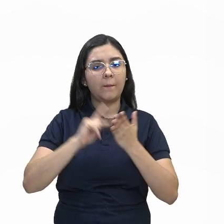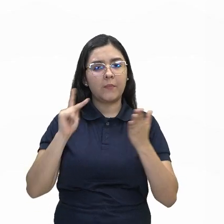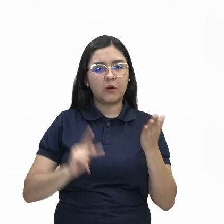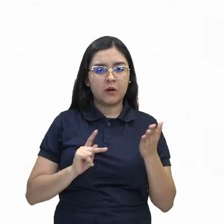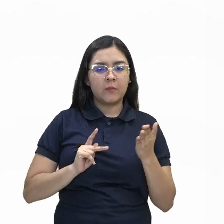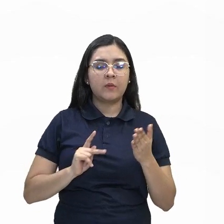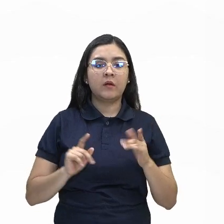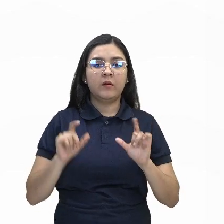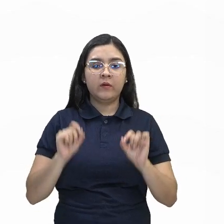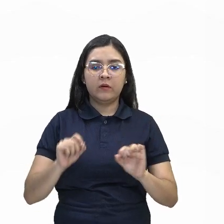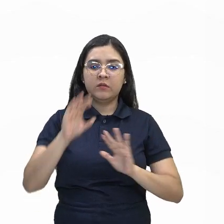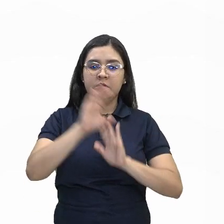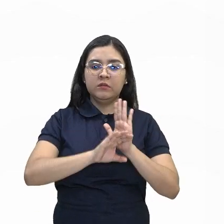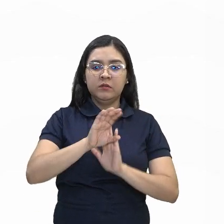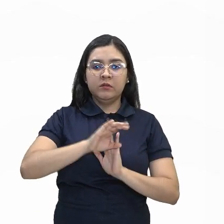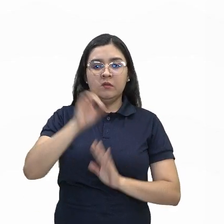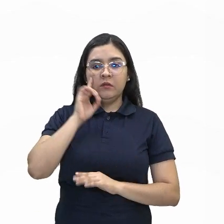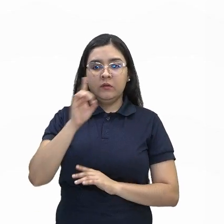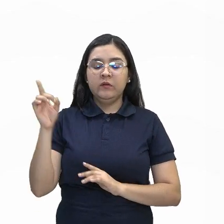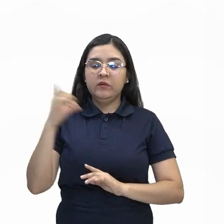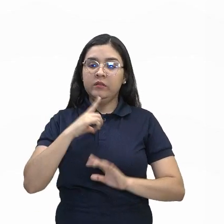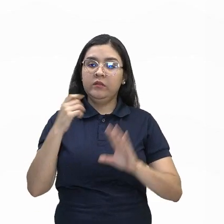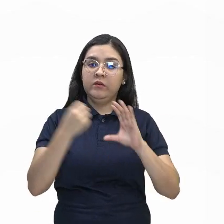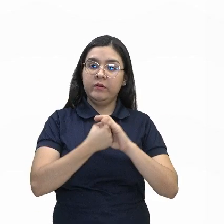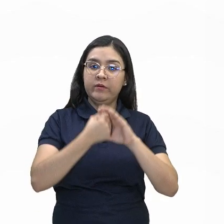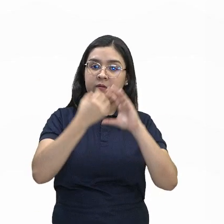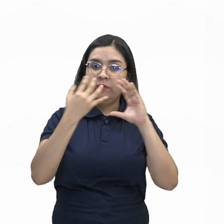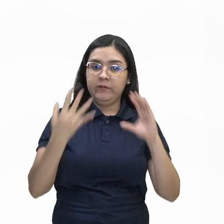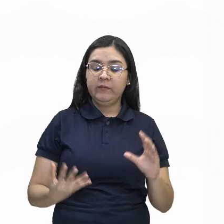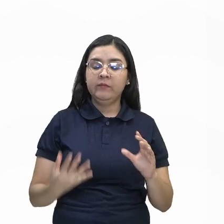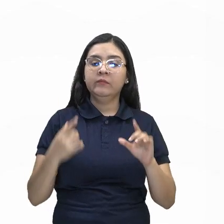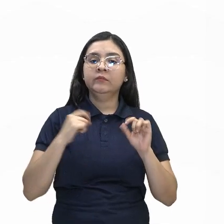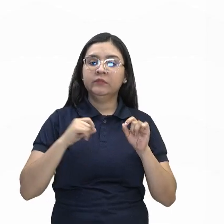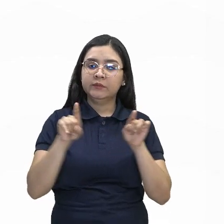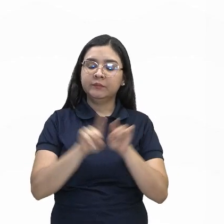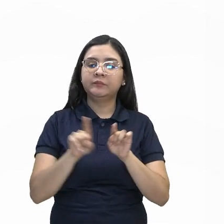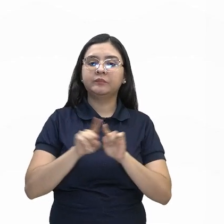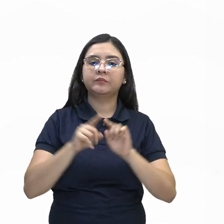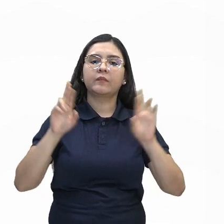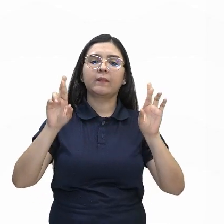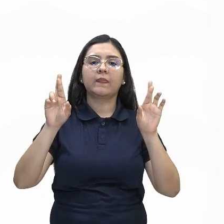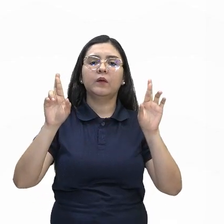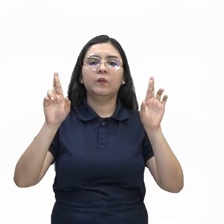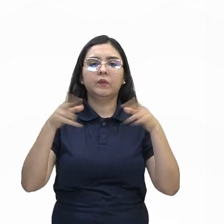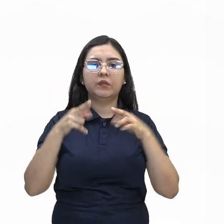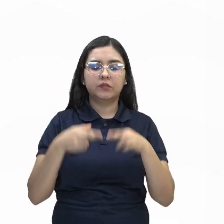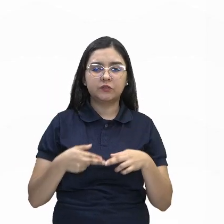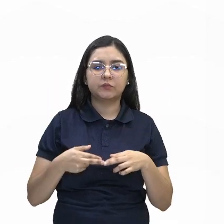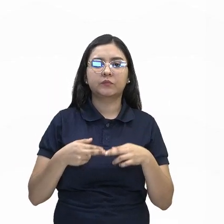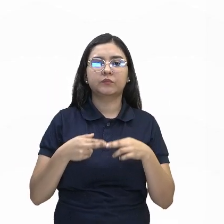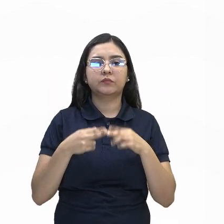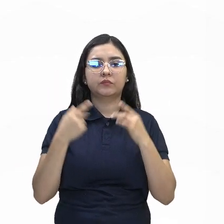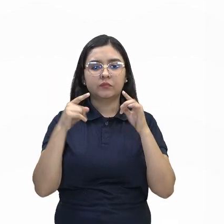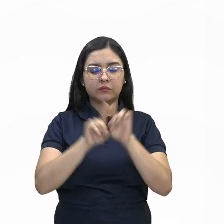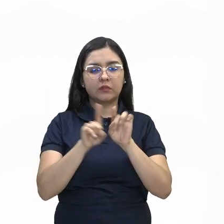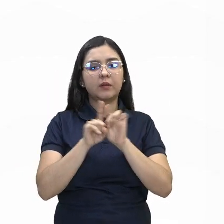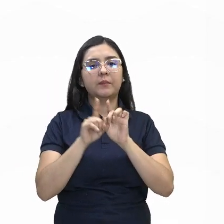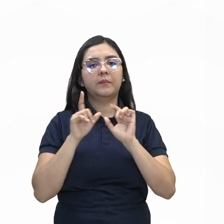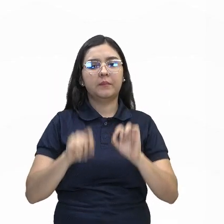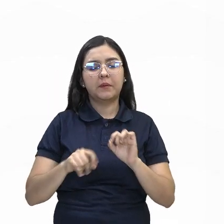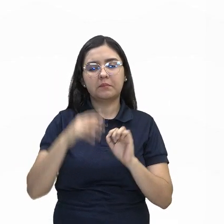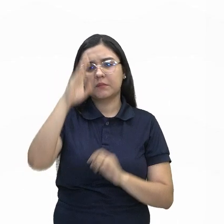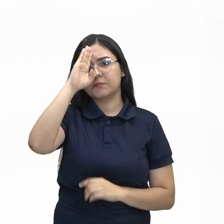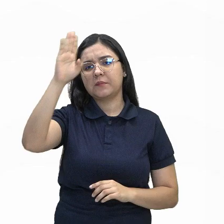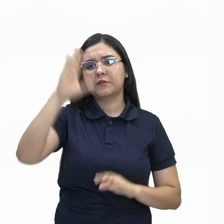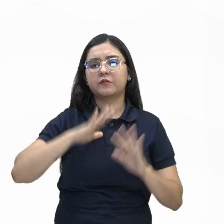poucas palavras, ele tem algumas características, como uma composição rítmica, e às vezes ali, né, as rimas lá, especialmente